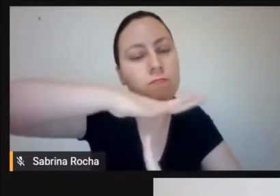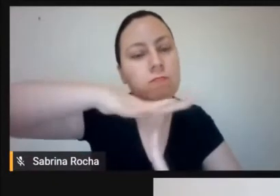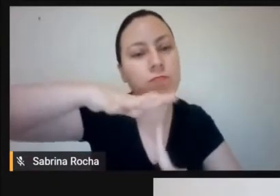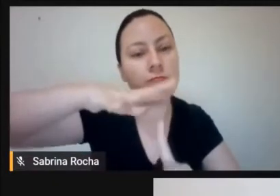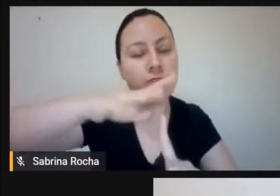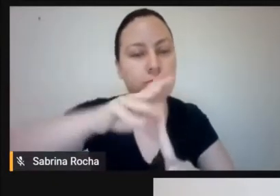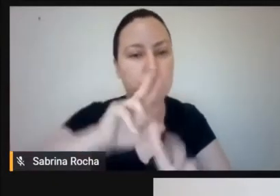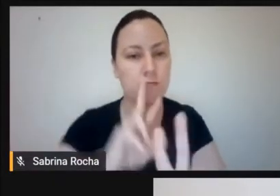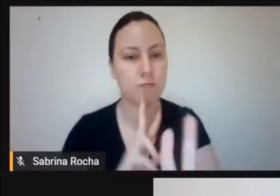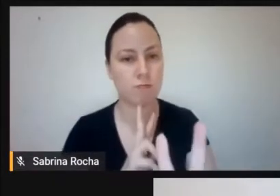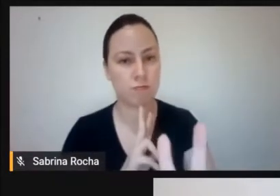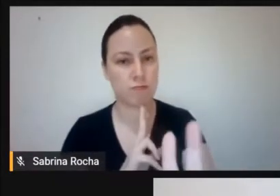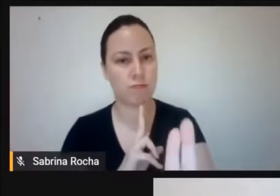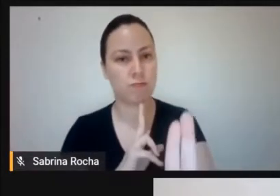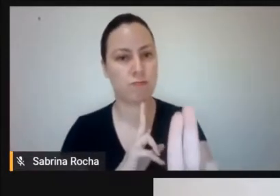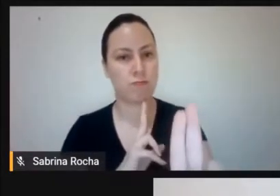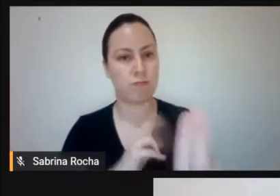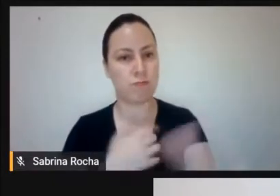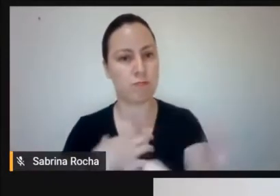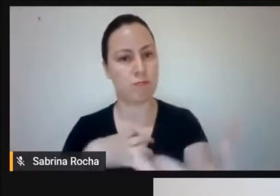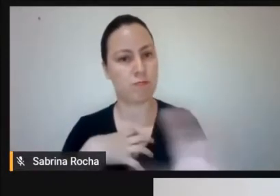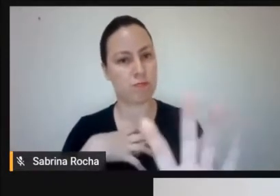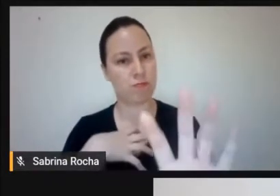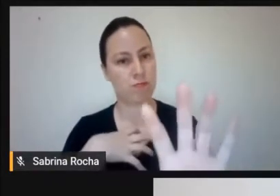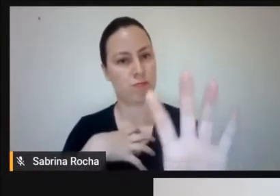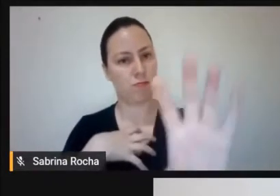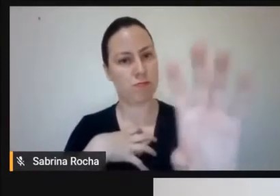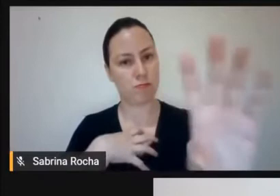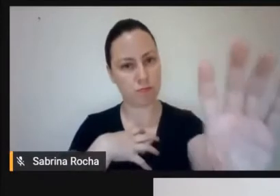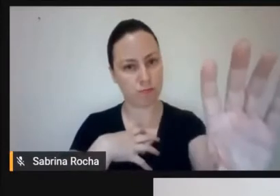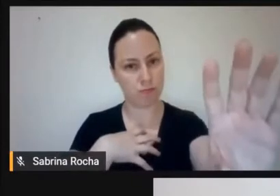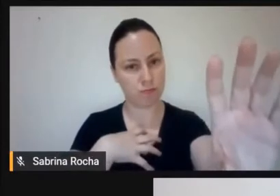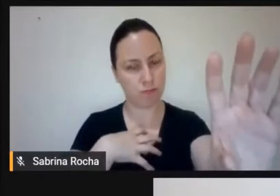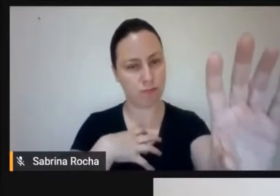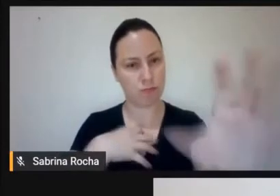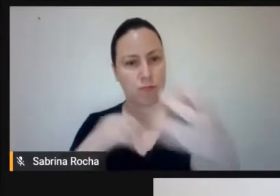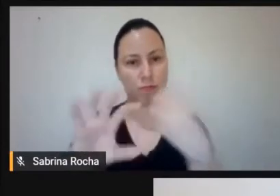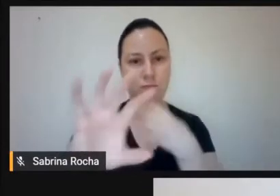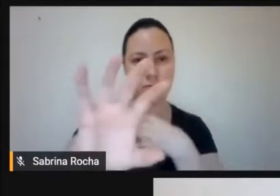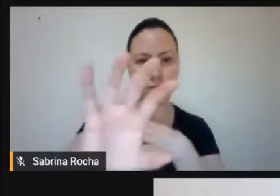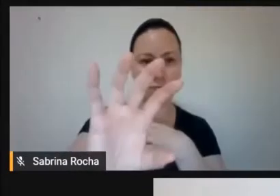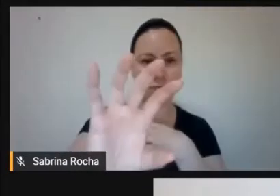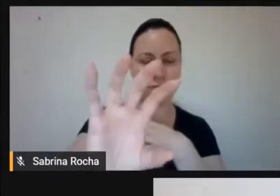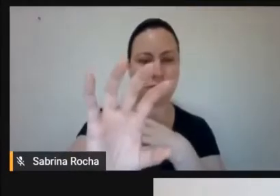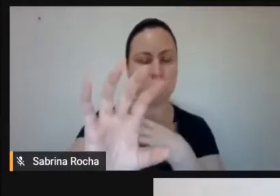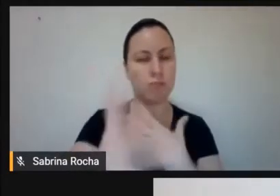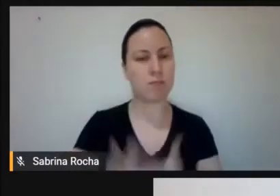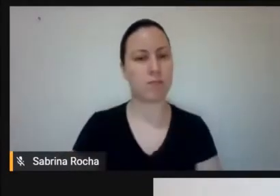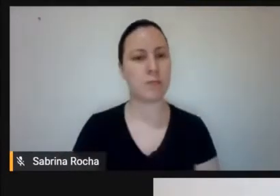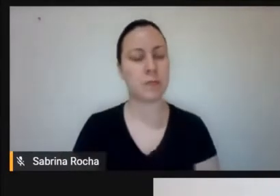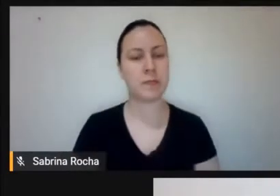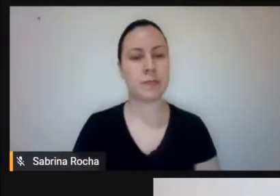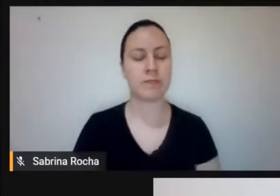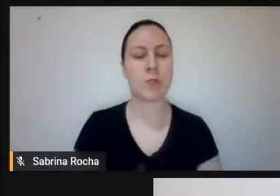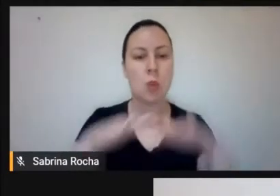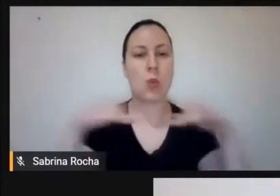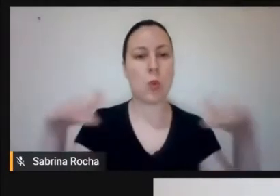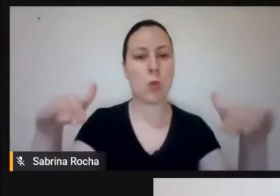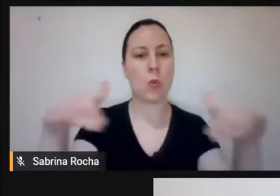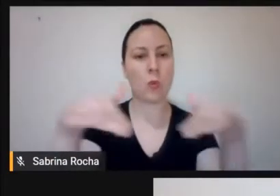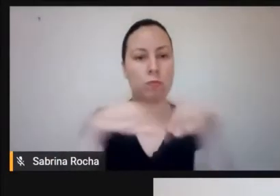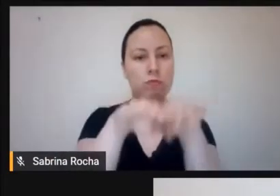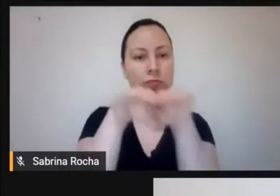uma possibilidade de um comum entre nós, de um entendimento de realidade comum entre nós. Porque nós fomos